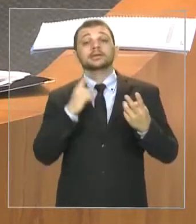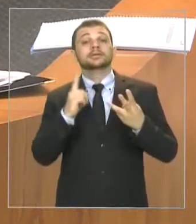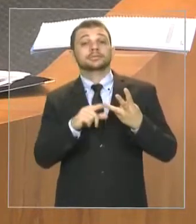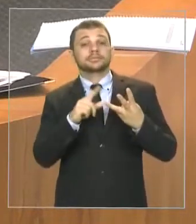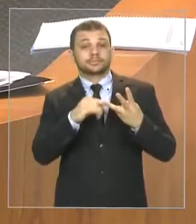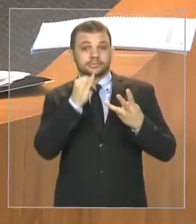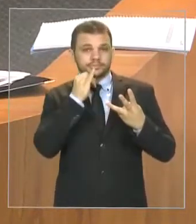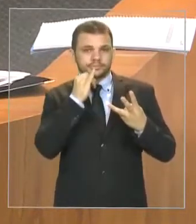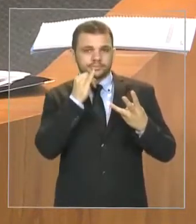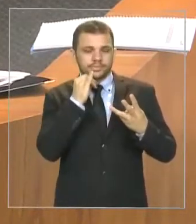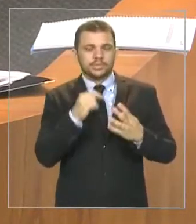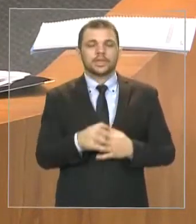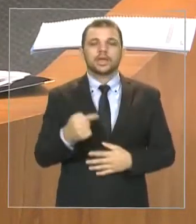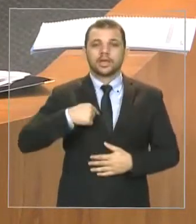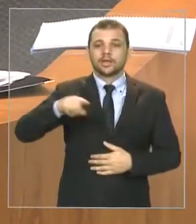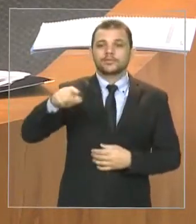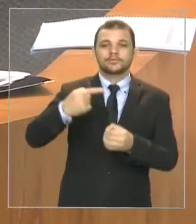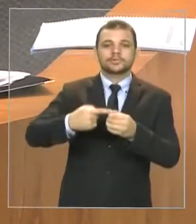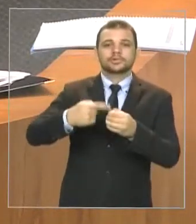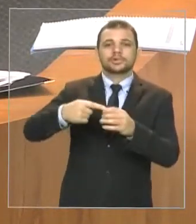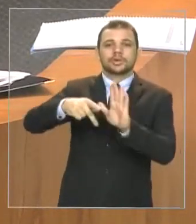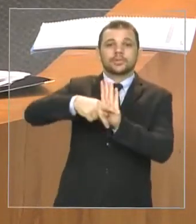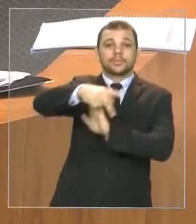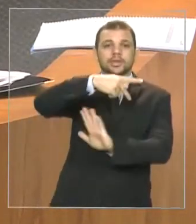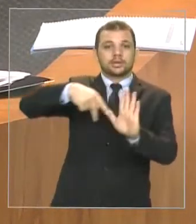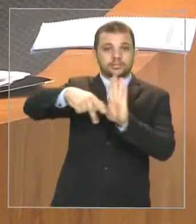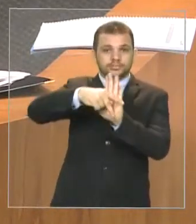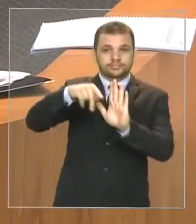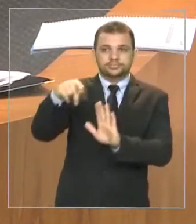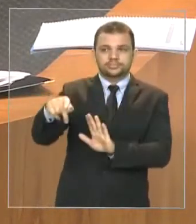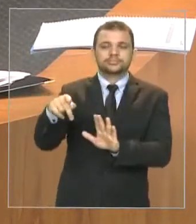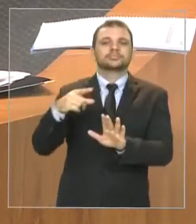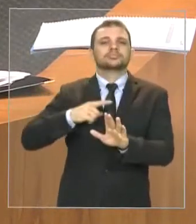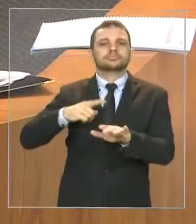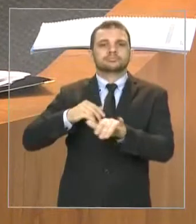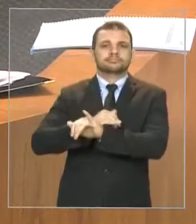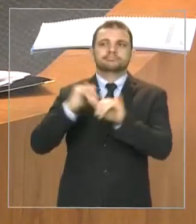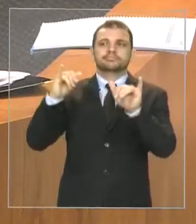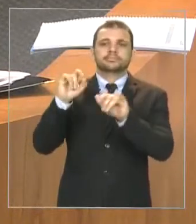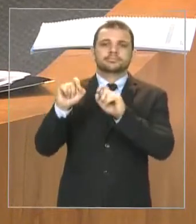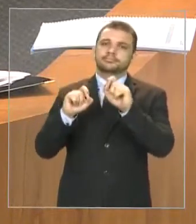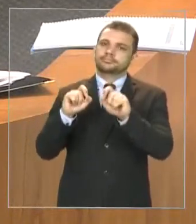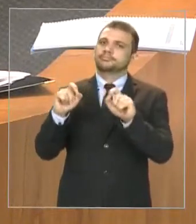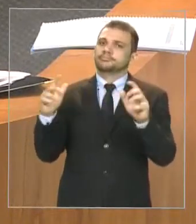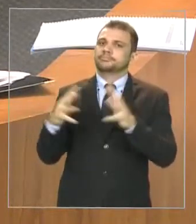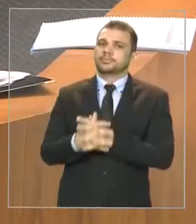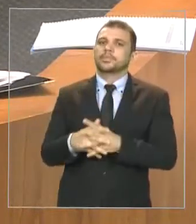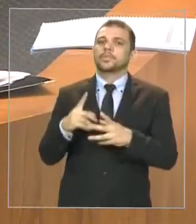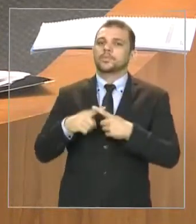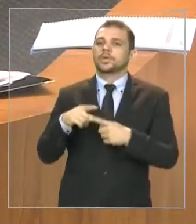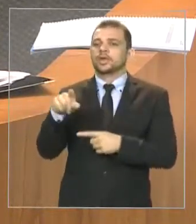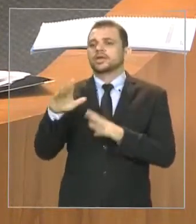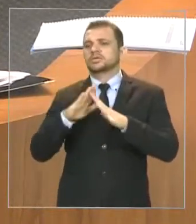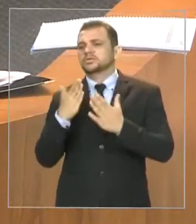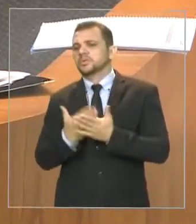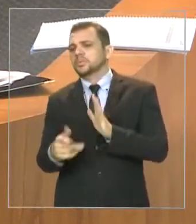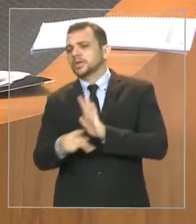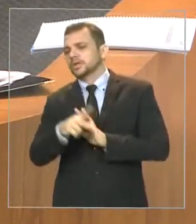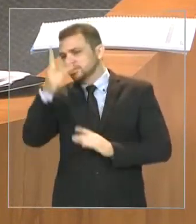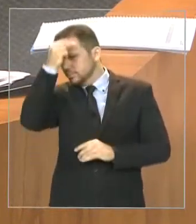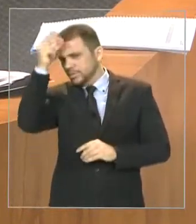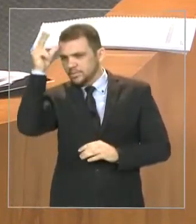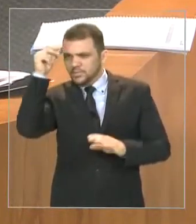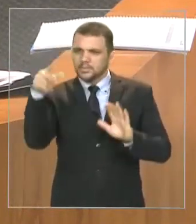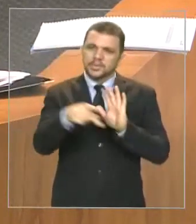Paraibano, encontrei uma escola que causou polêmica, dizendo que era do município, que era do estado. A escola é do estado, foi repassada para o